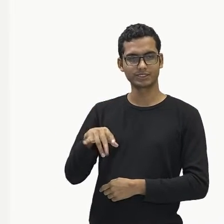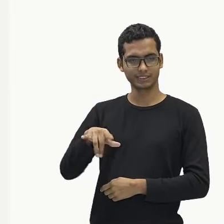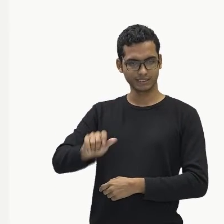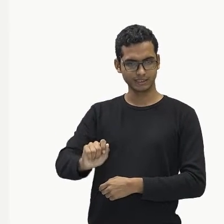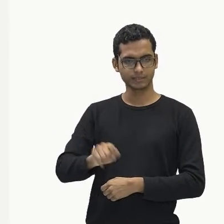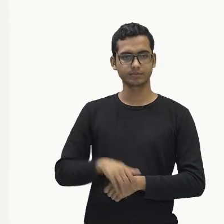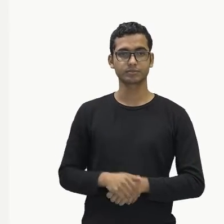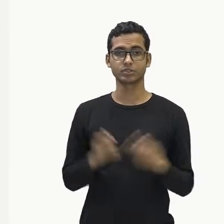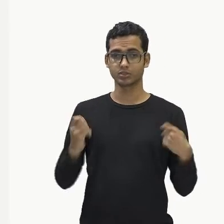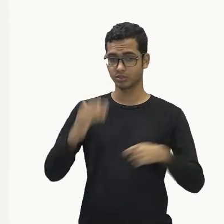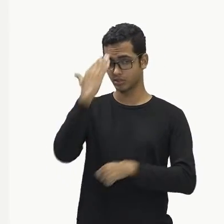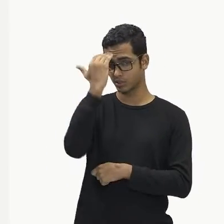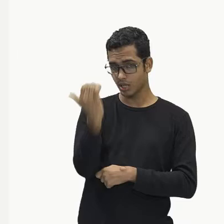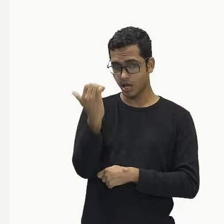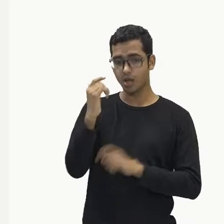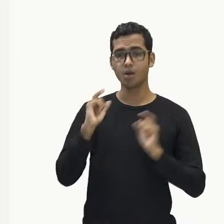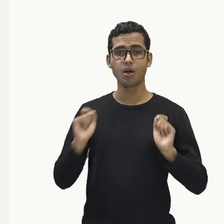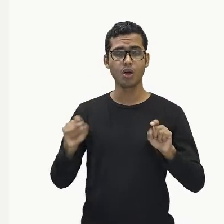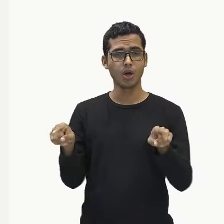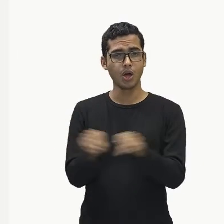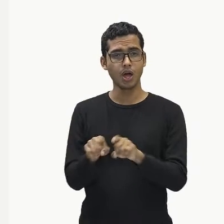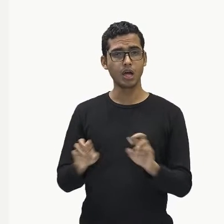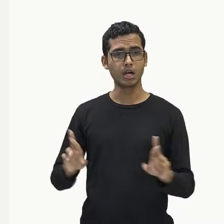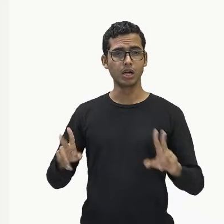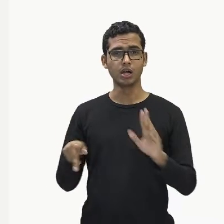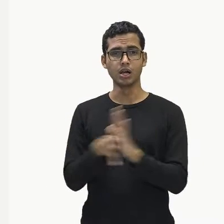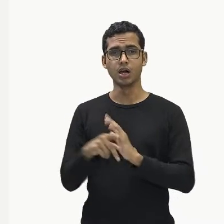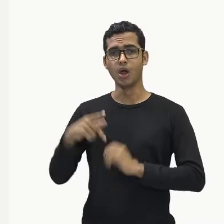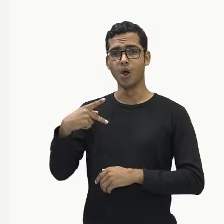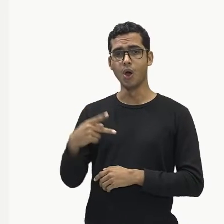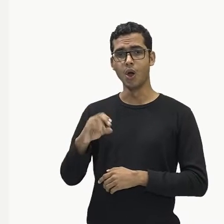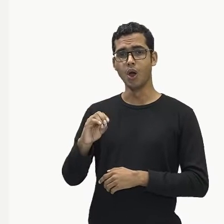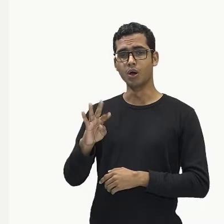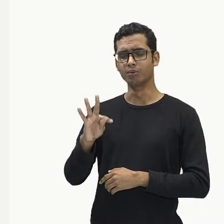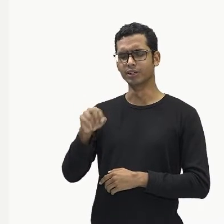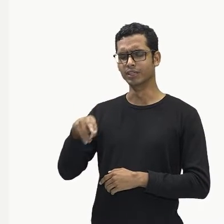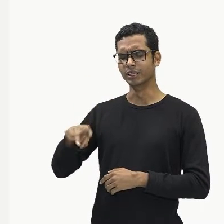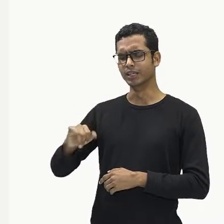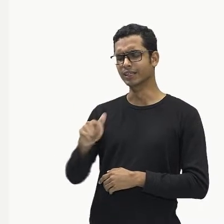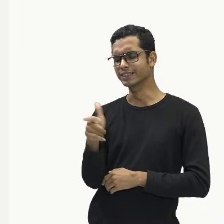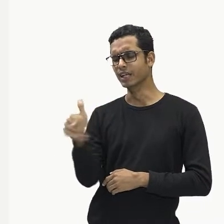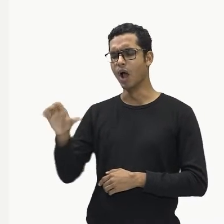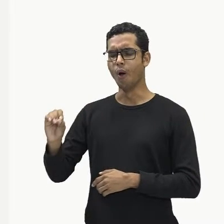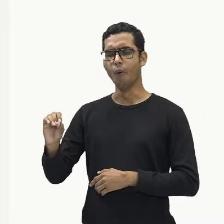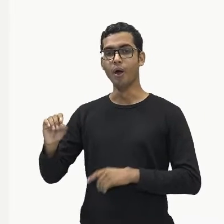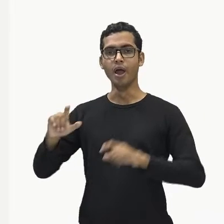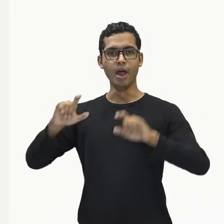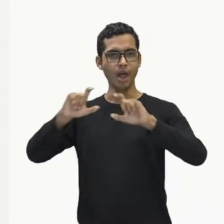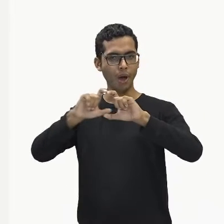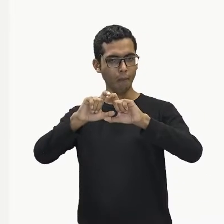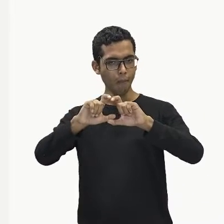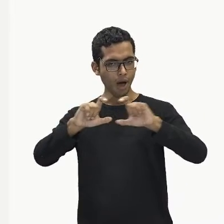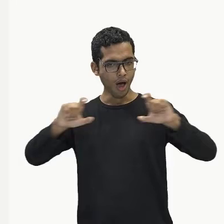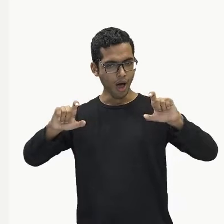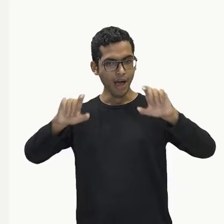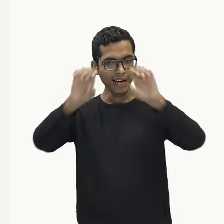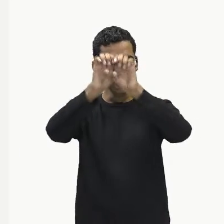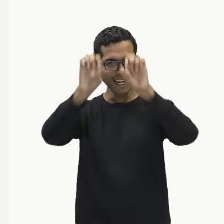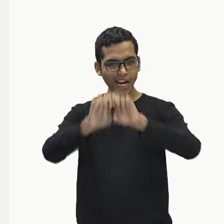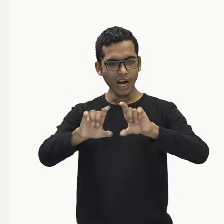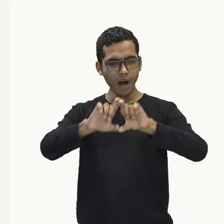entre potência e potenciação. Potenciação é a operação que nós vamos